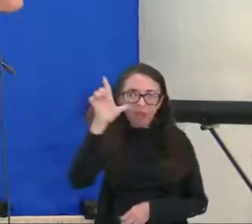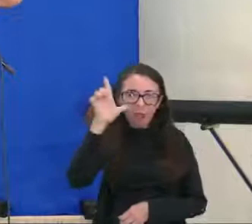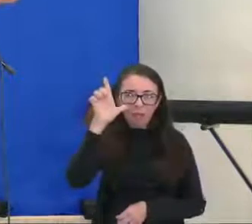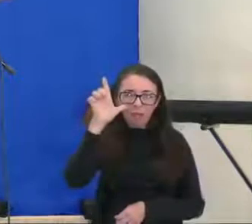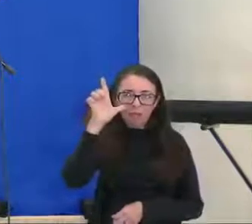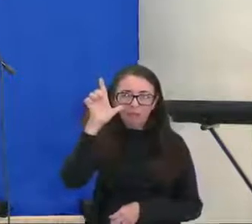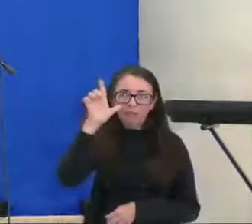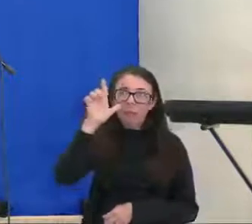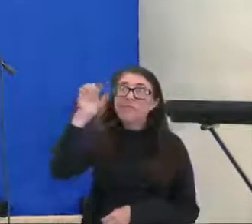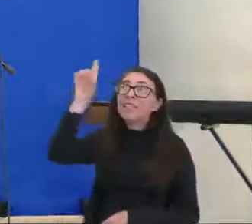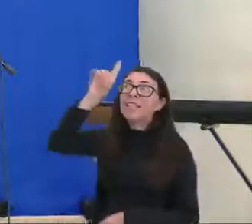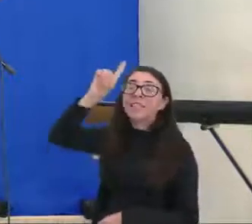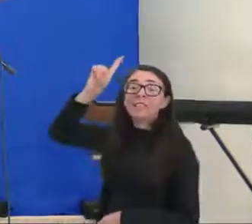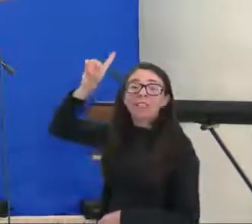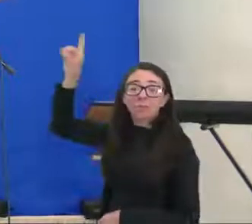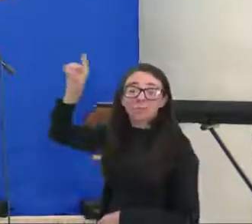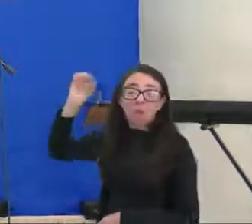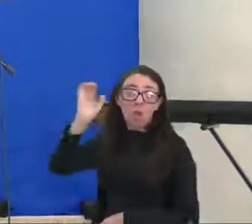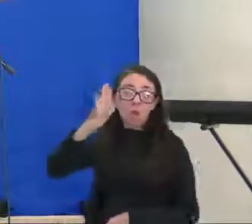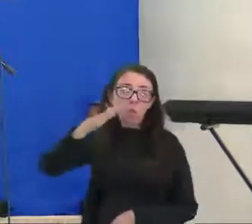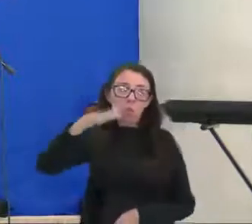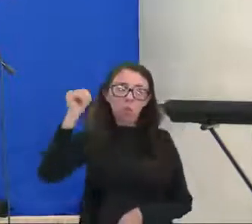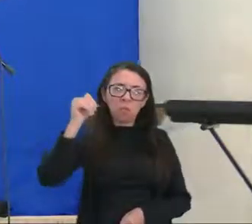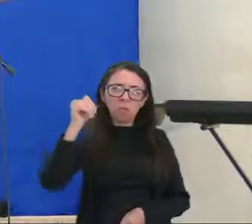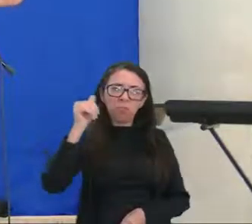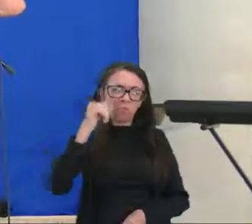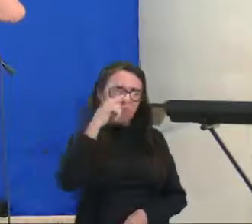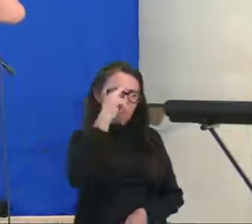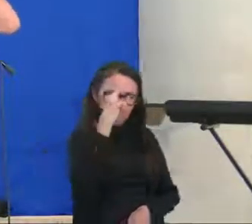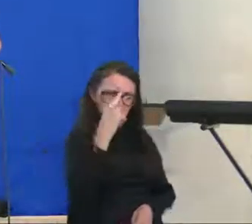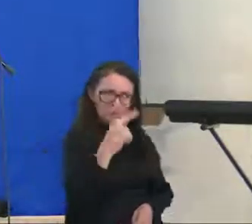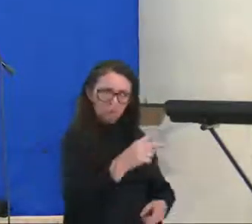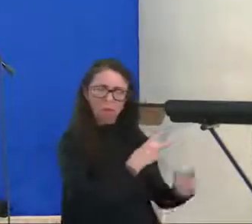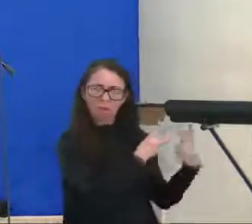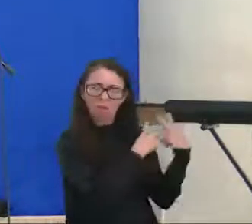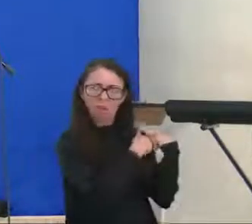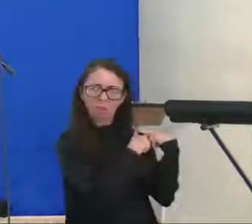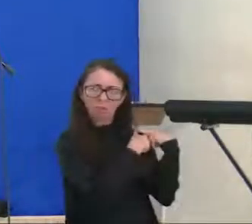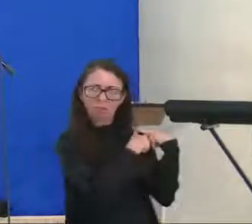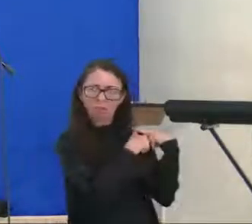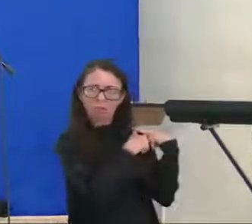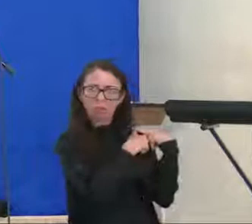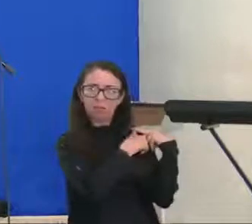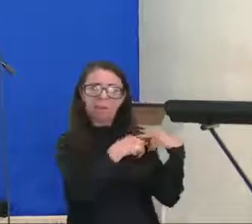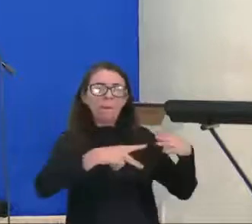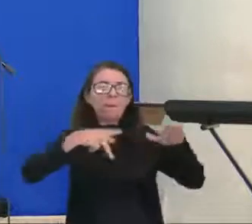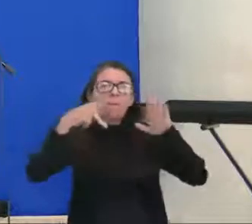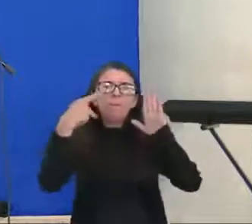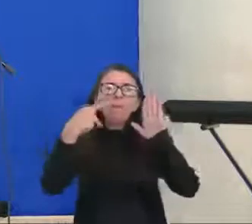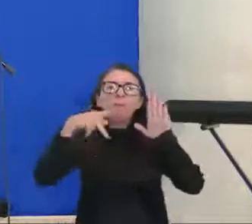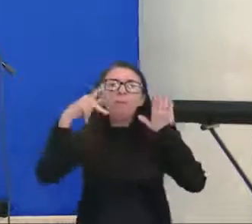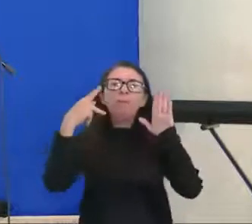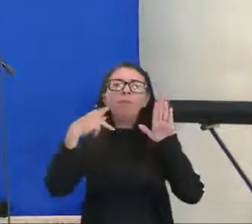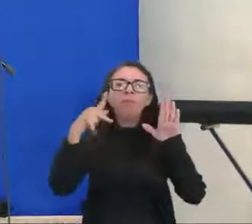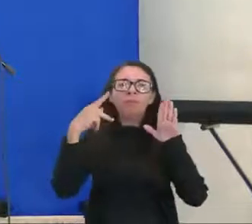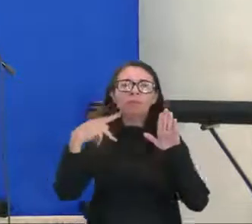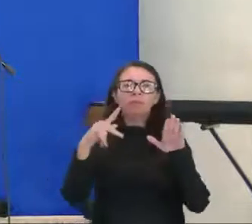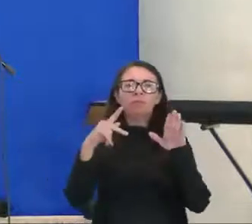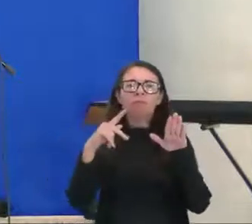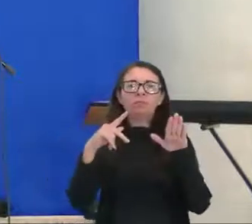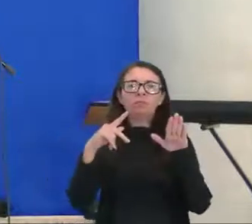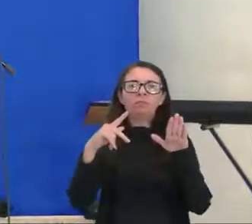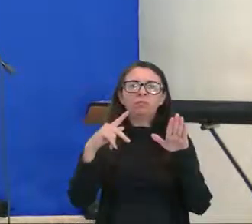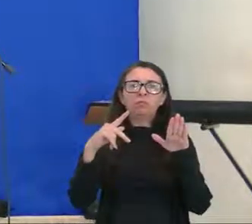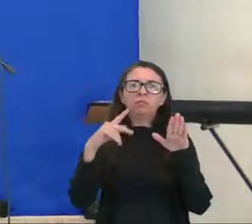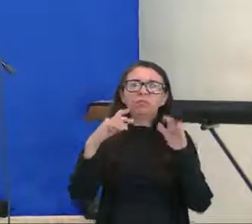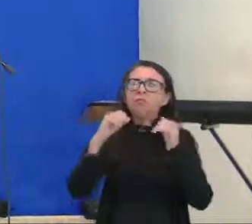visão, o rolo, né? E quando ele comeu aquele rolo, descia com mel. Falou, agora você